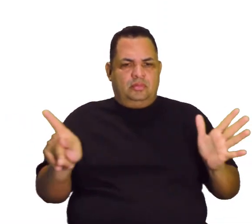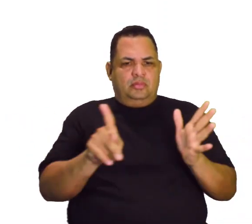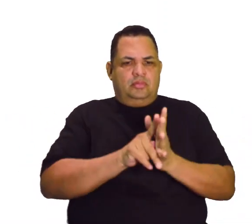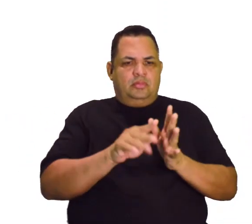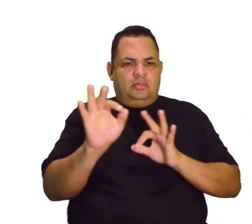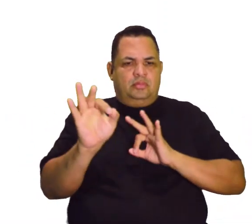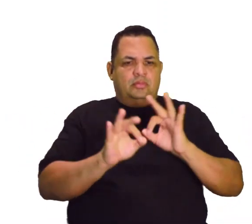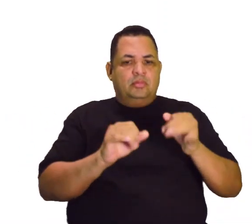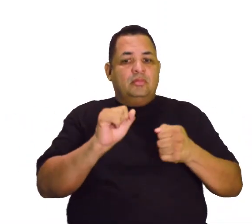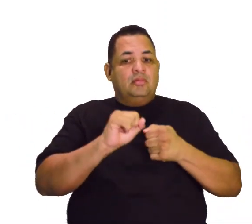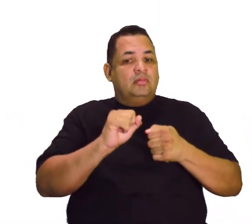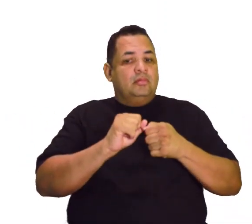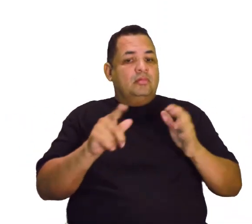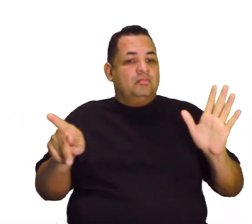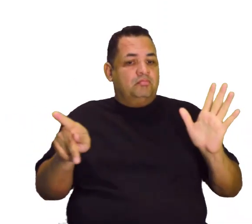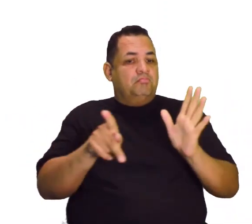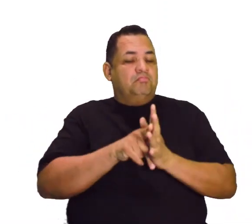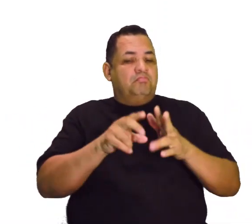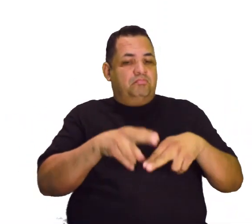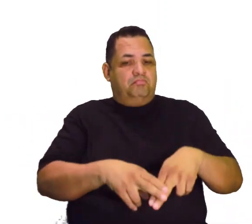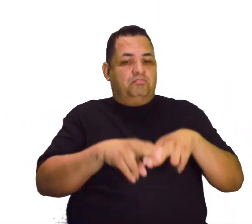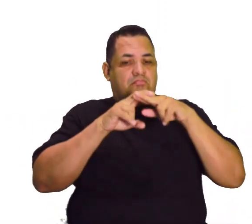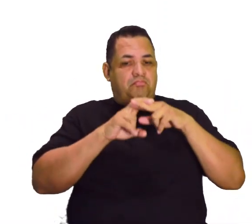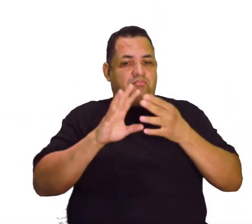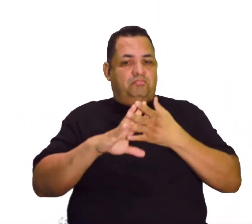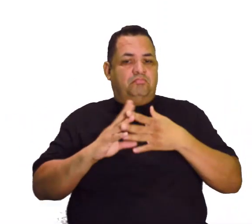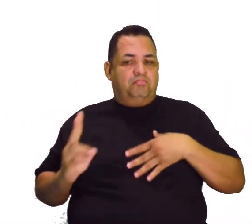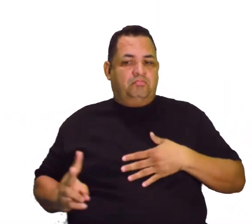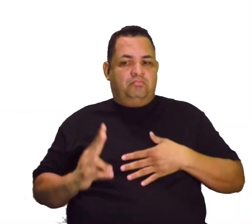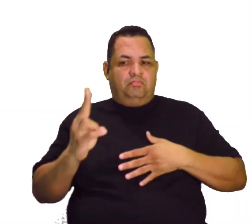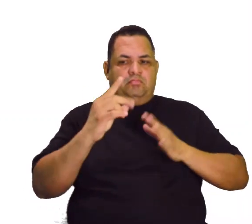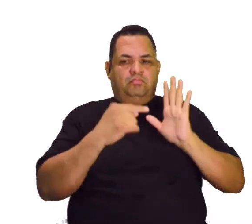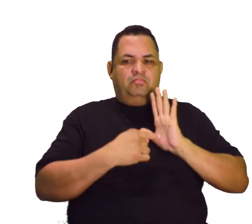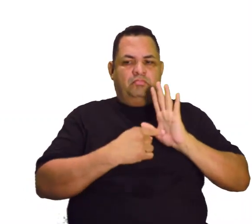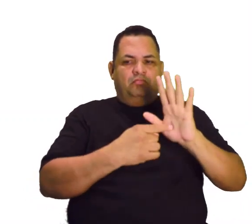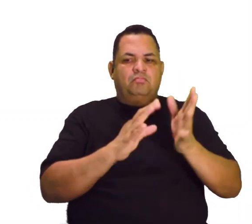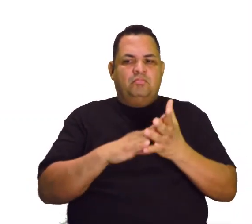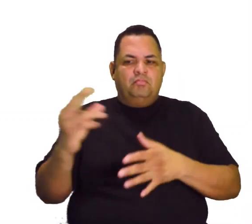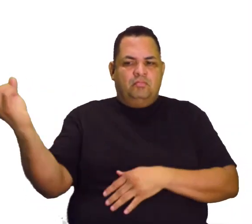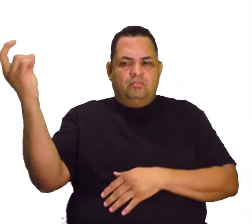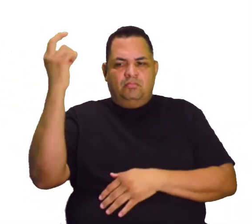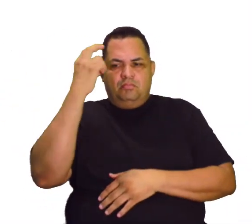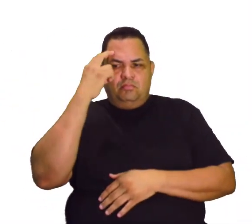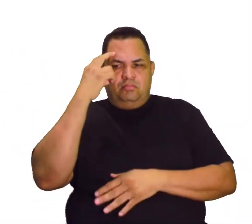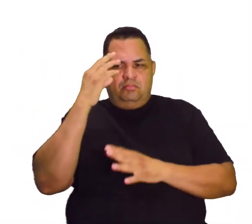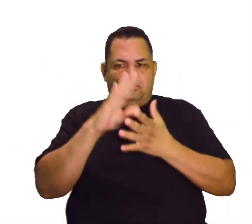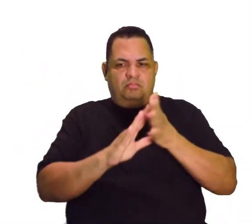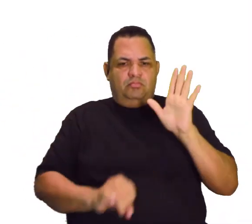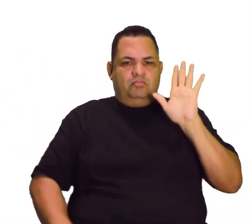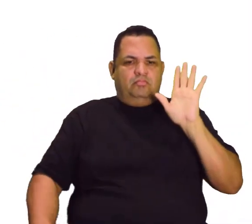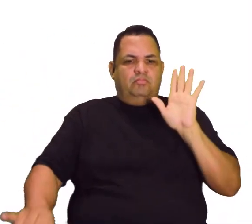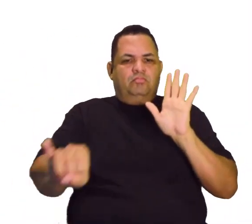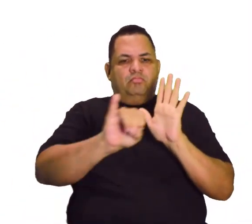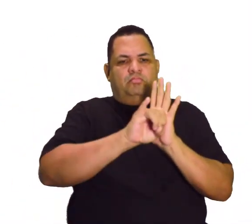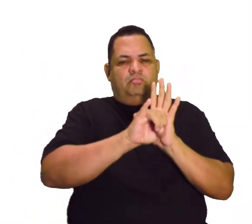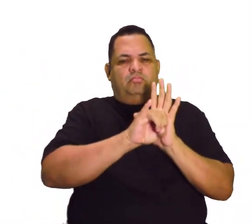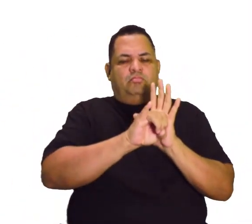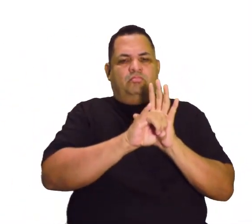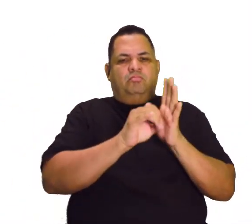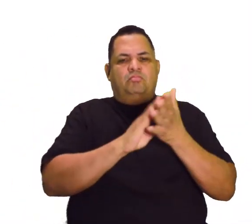né, criada por ela, por isso, pelo valor, pela representação cultural, da identidade do